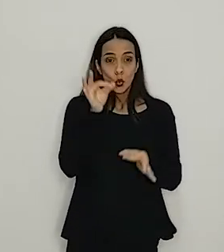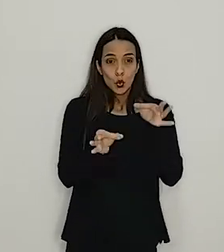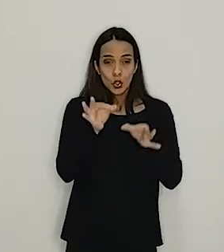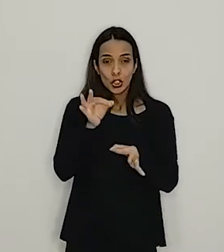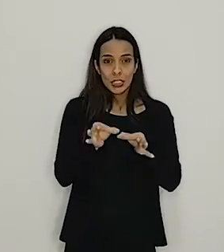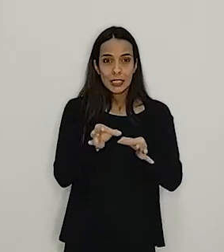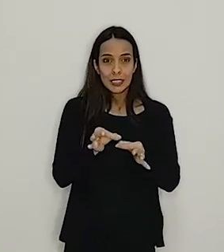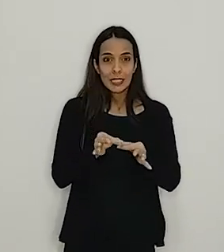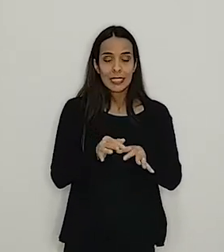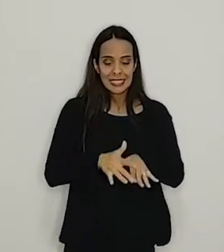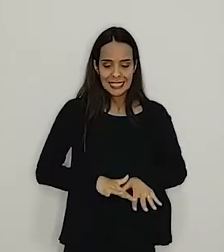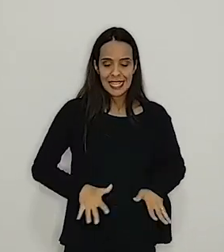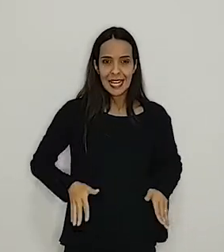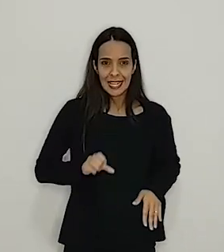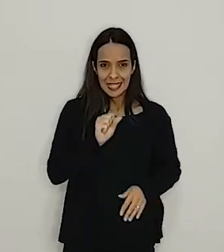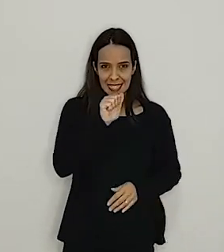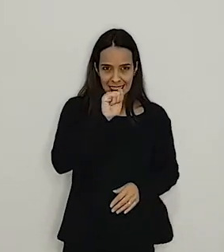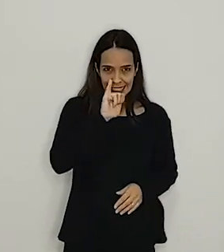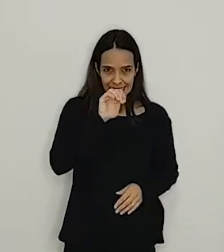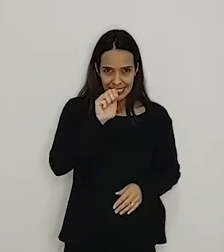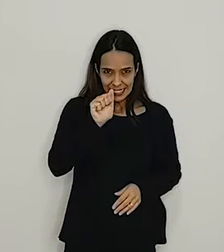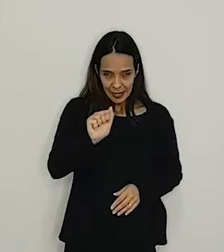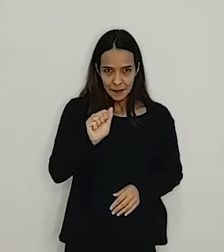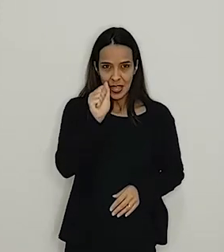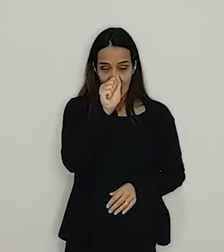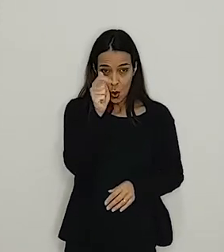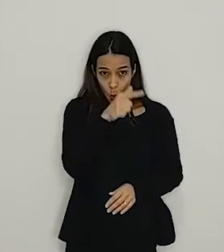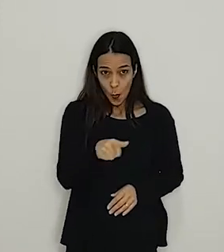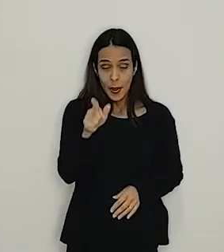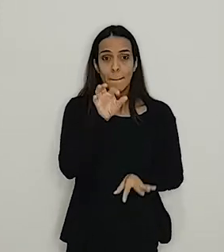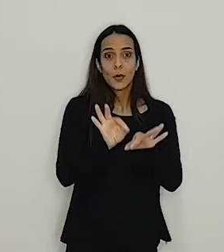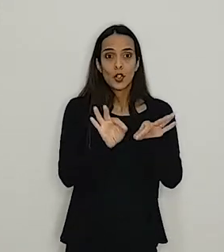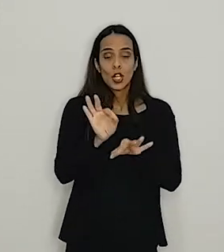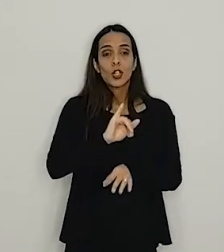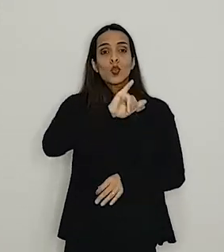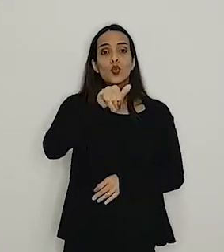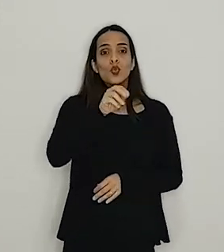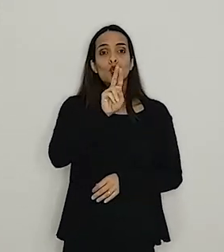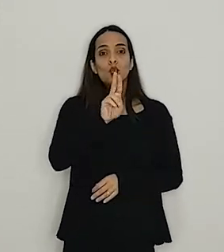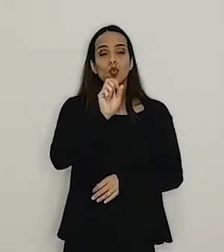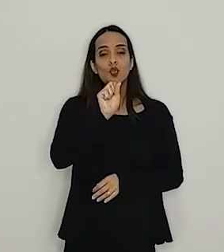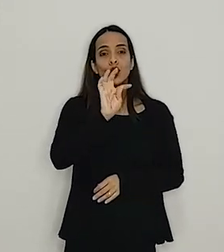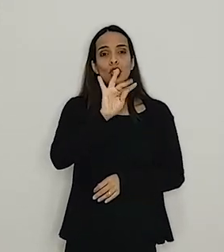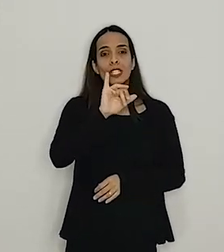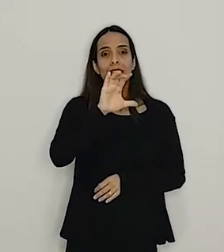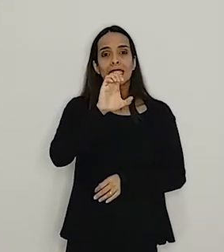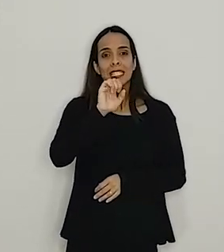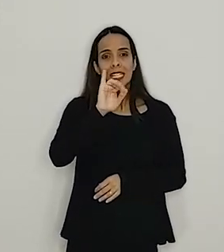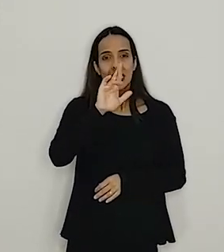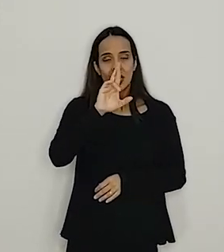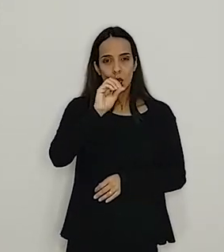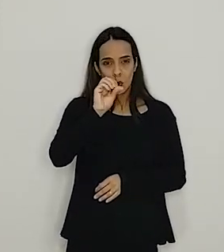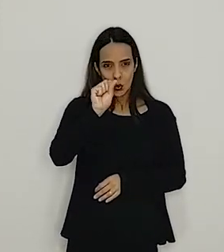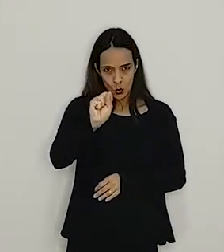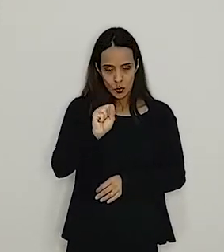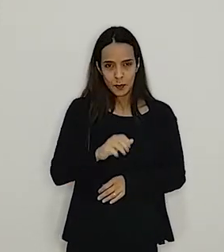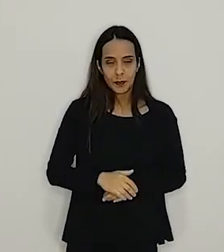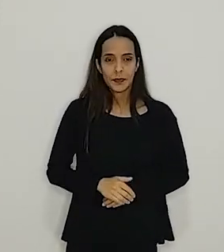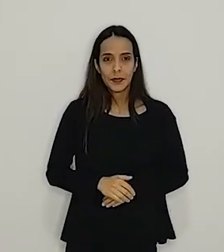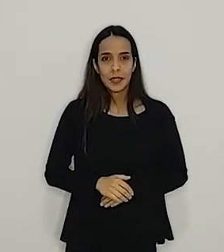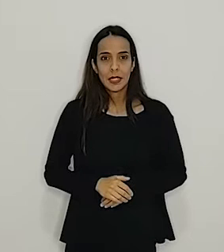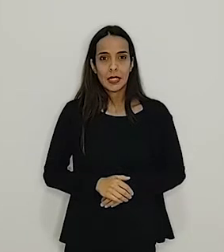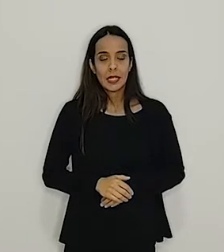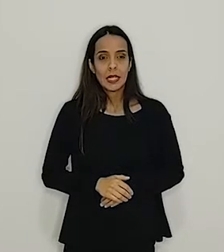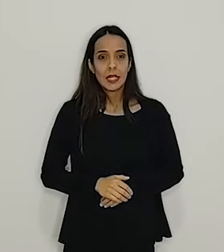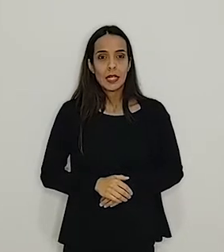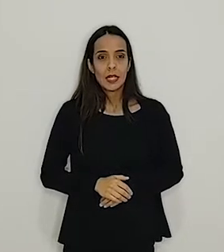e @justiceiros, @projeto justiceiros. O Justiça de Saia se